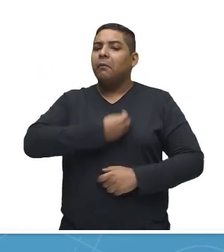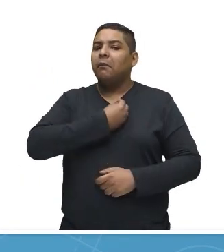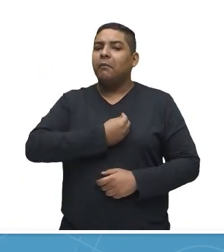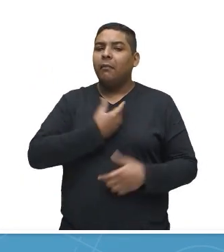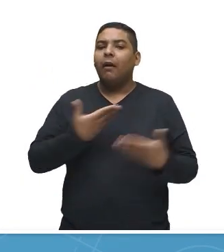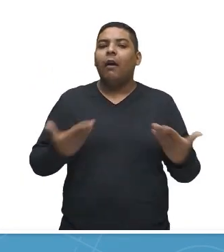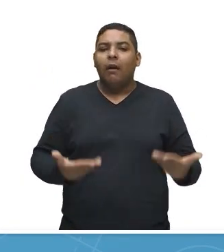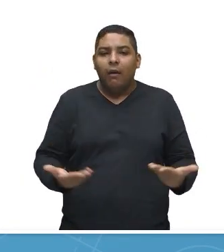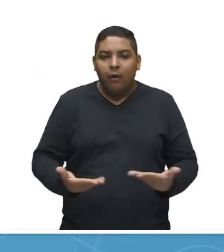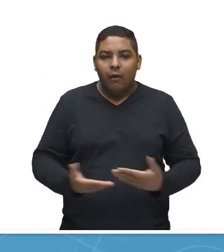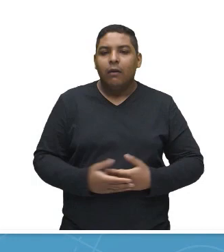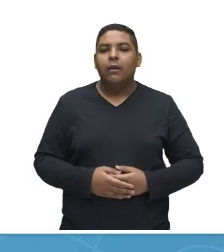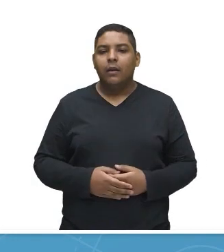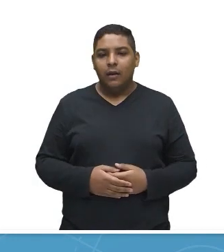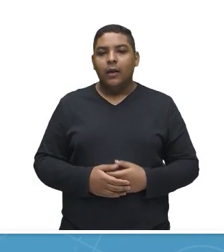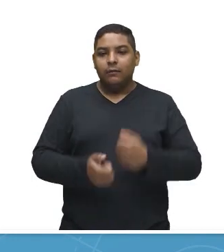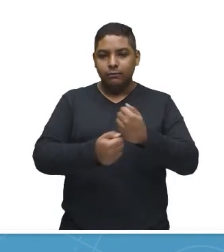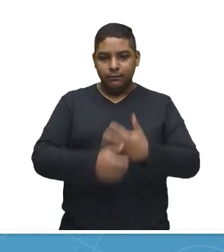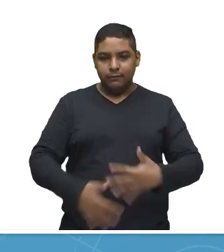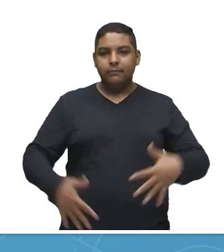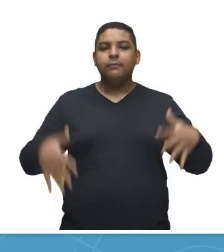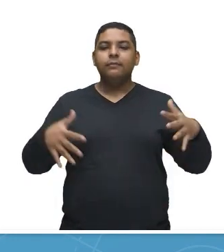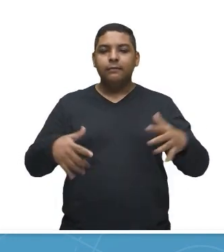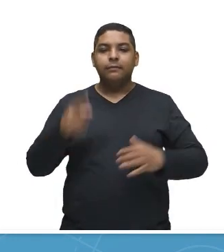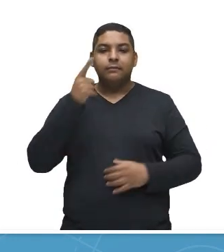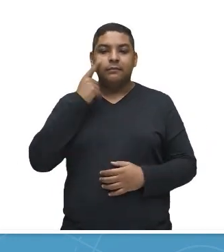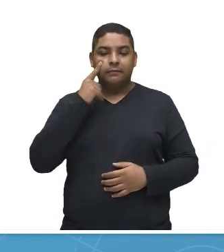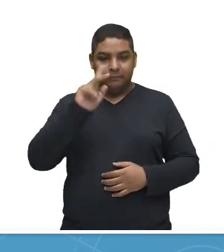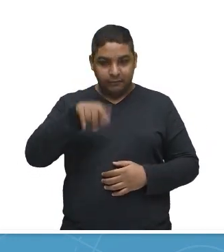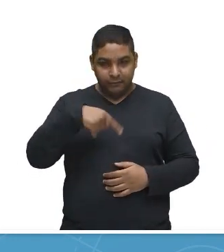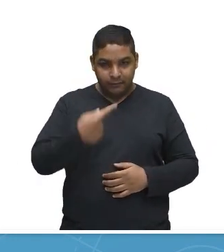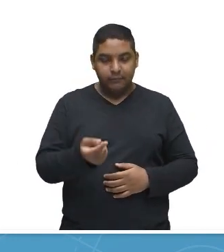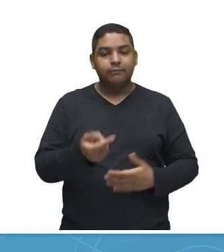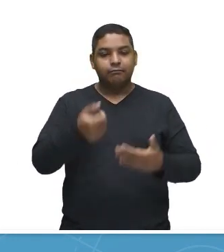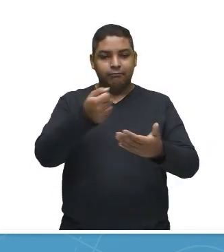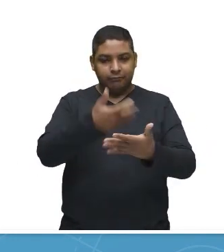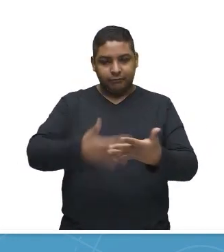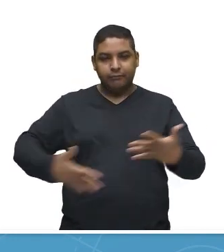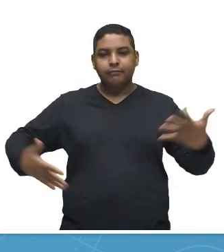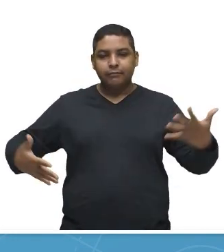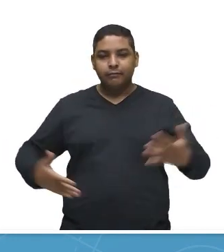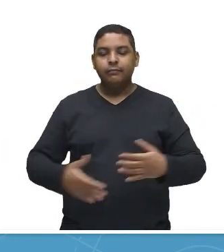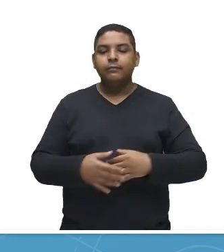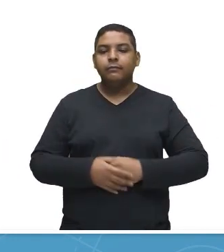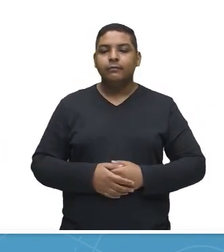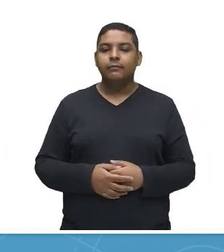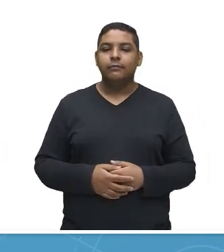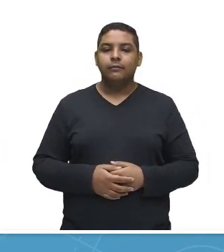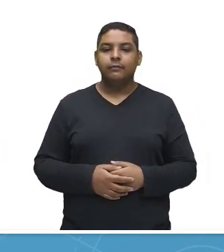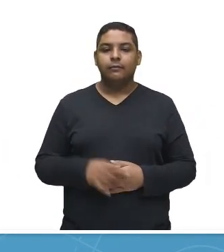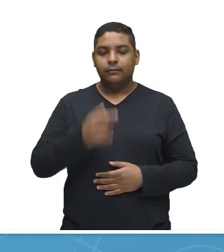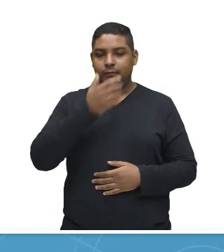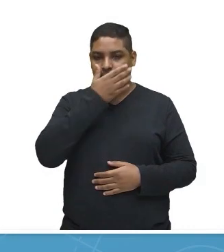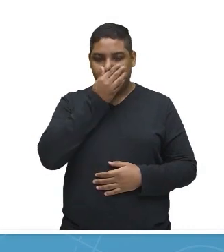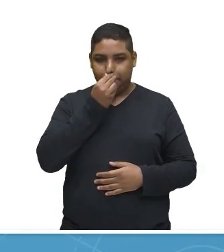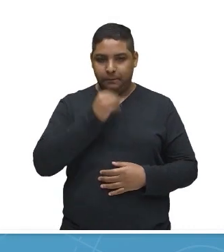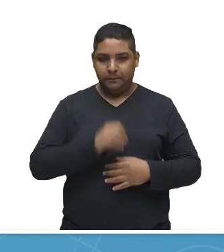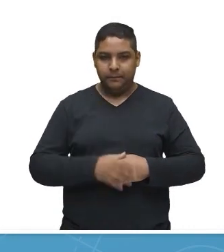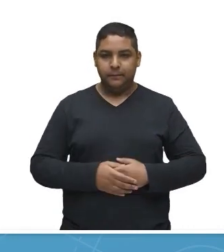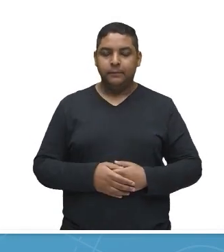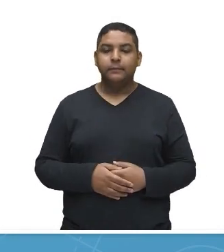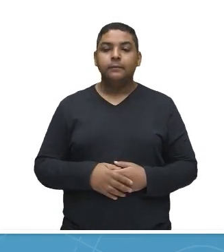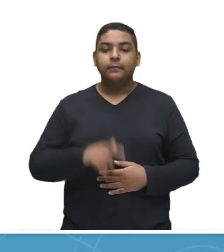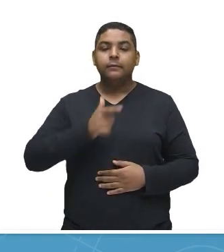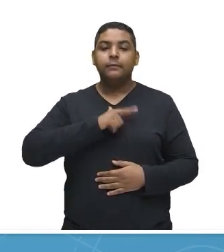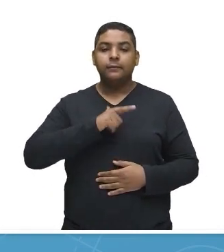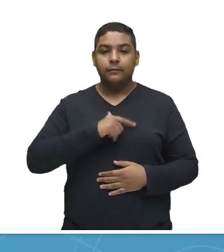Escrevam aí no chat que eu vou acompanhar aqui, tá bom? E aí? Bom, o nosso cenário tem tudo a ver com a nossa